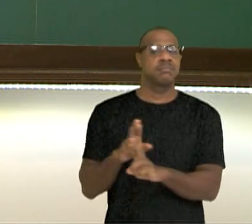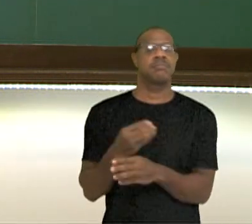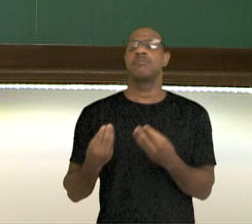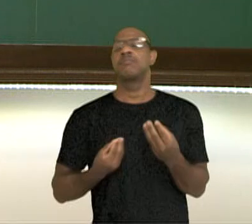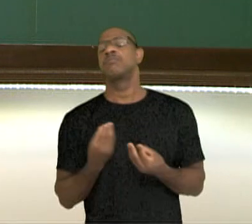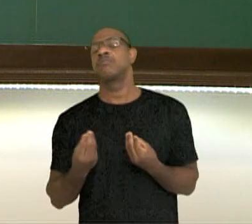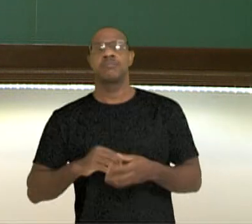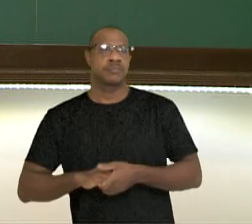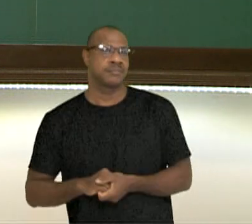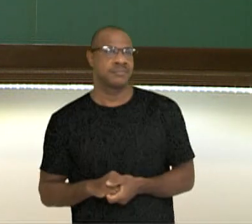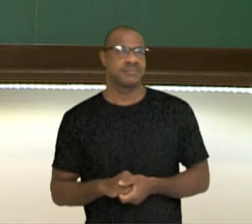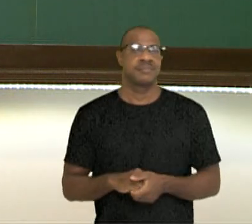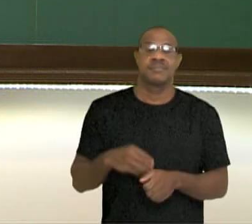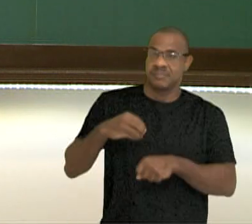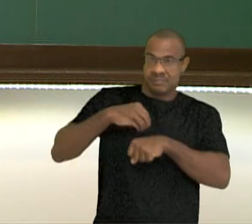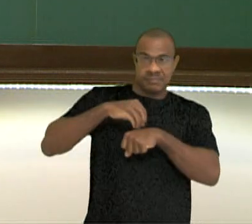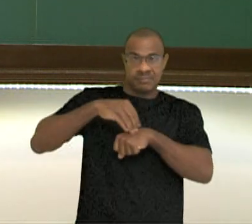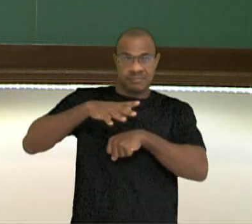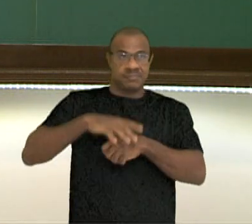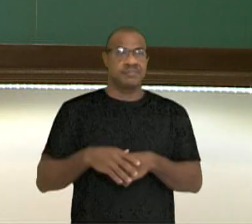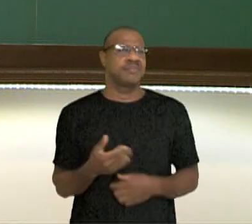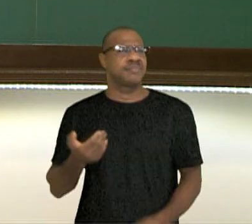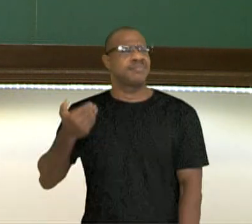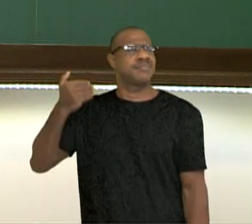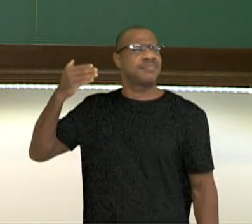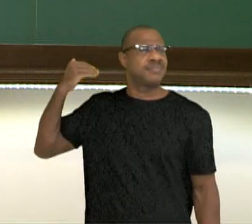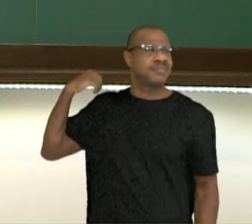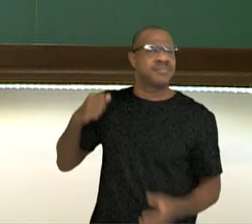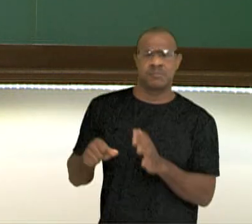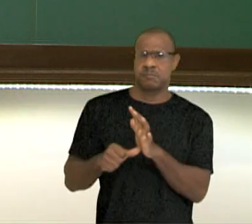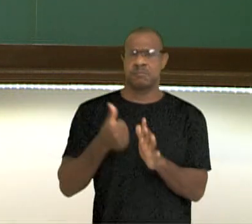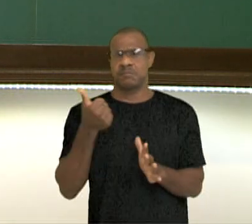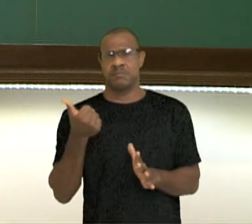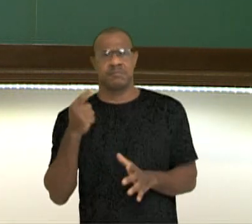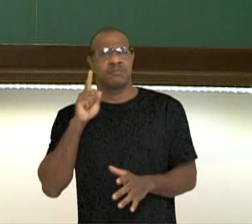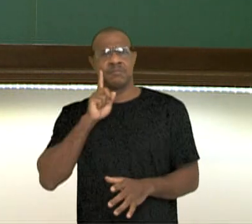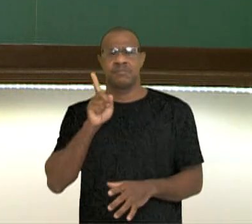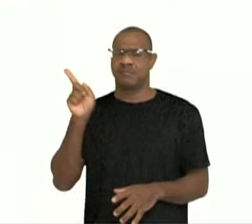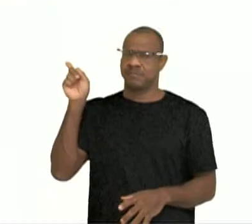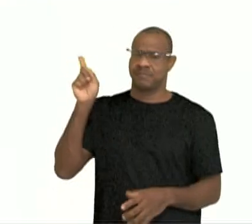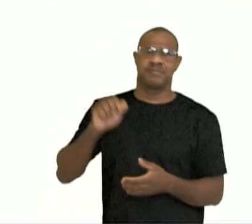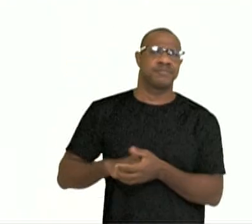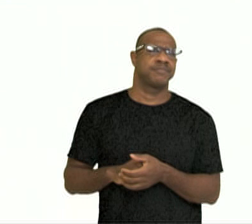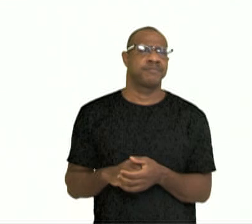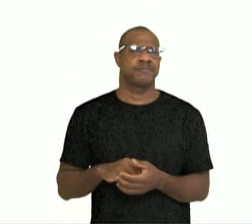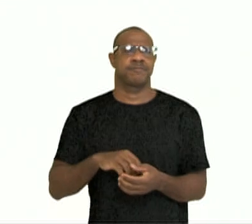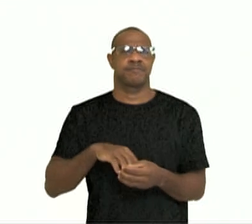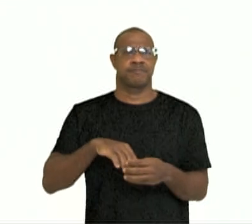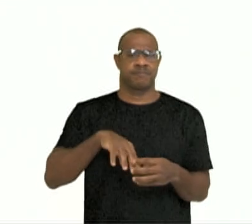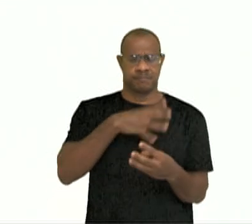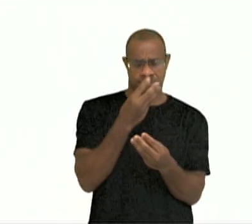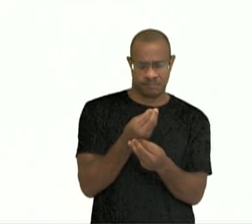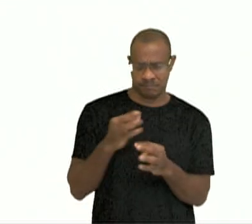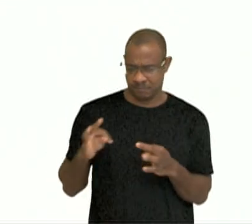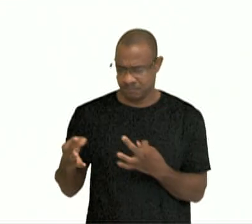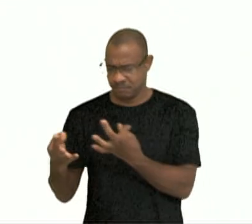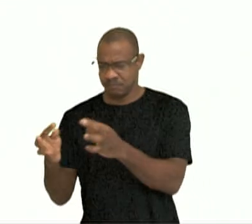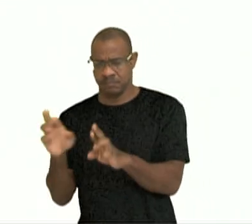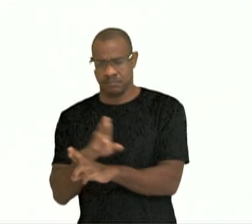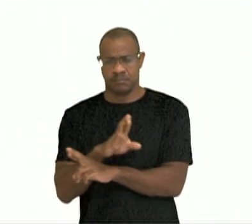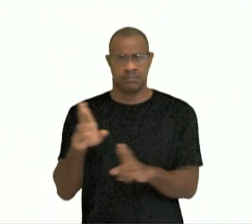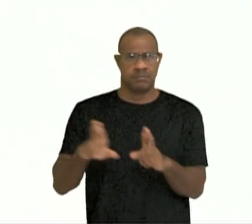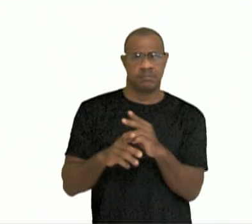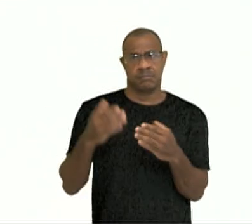resposta para vocês que desde os primórdios, arte e tecnologia relacionam-se. Atualmente, graças às